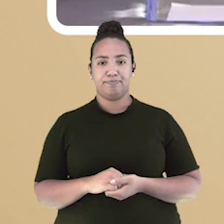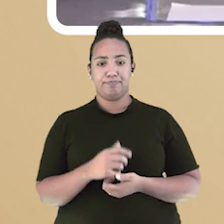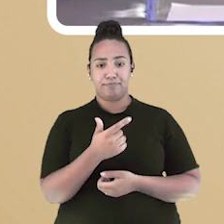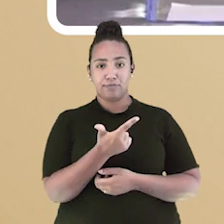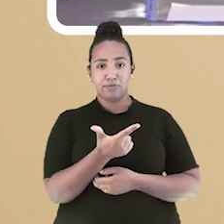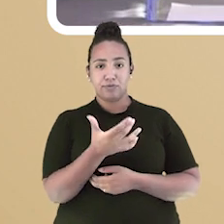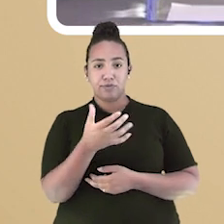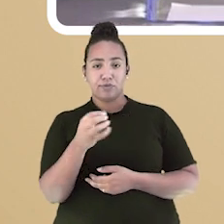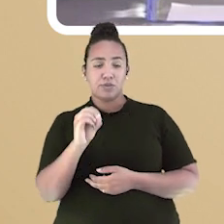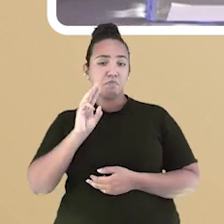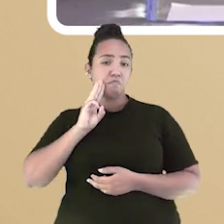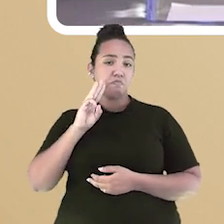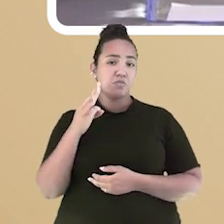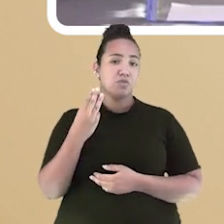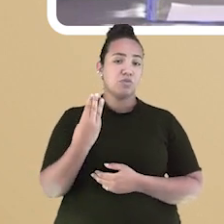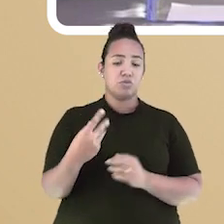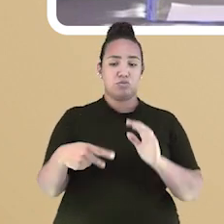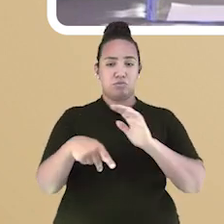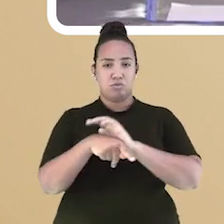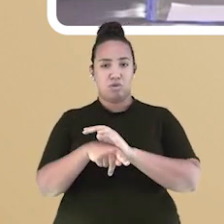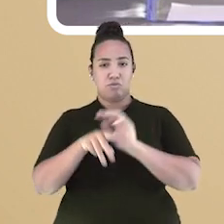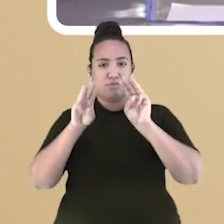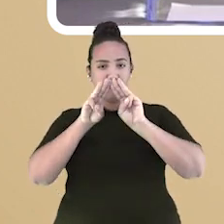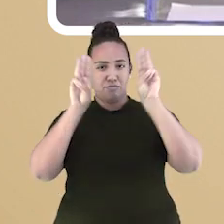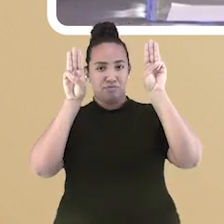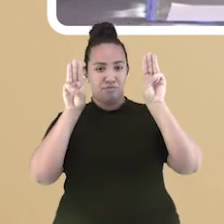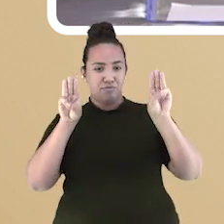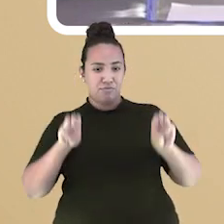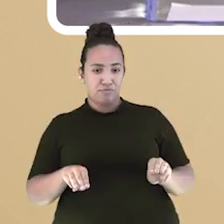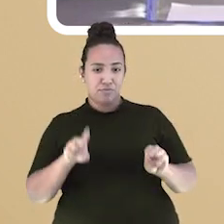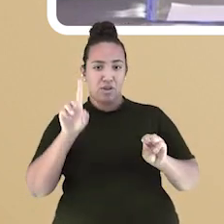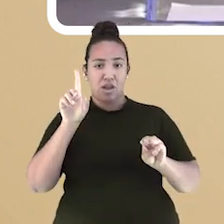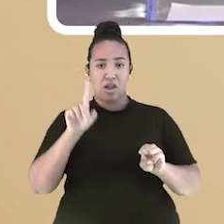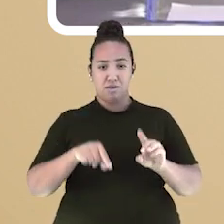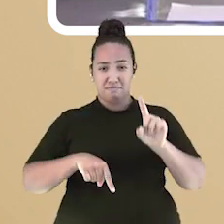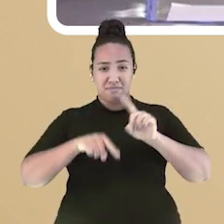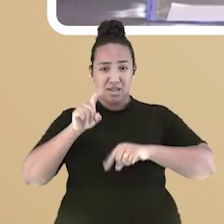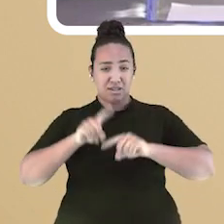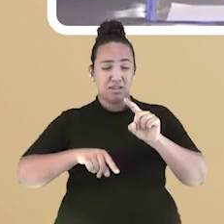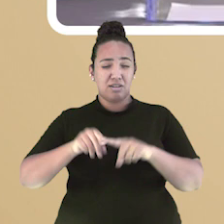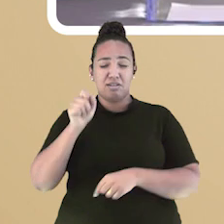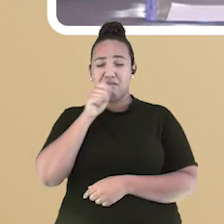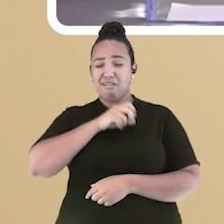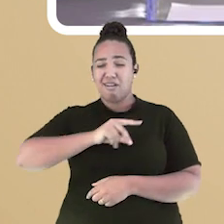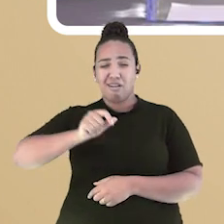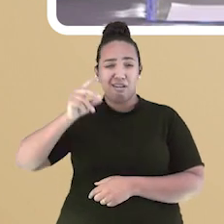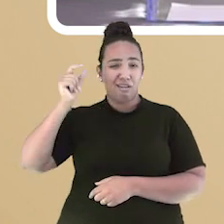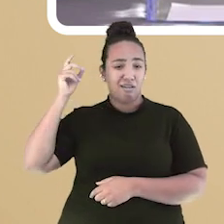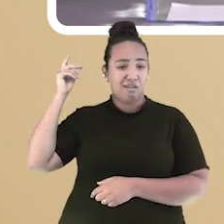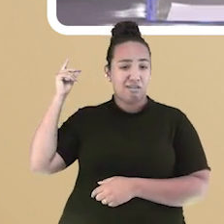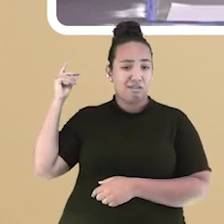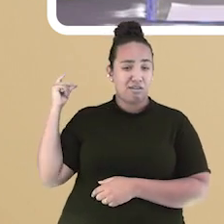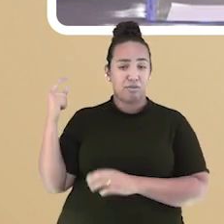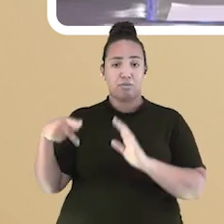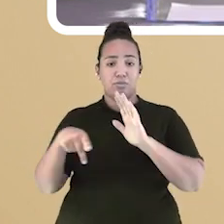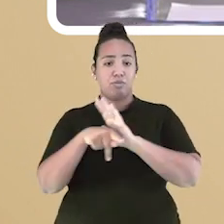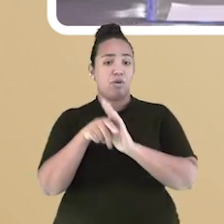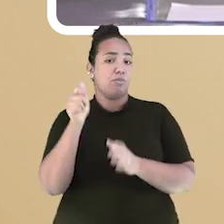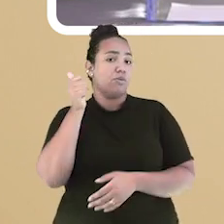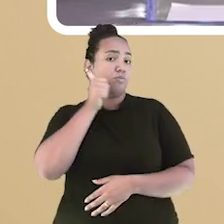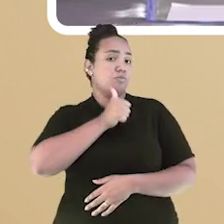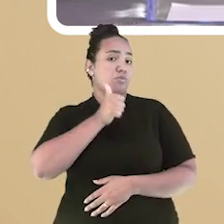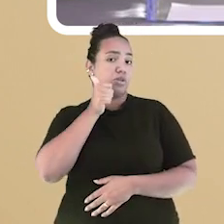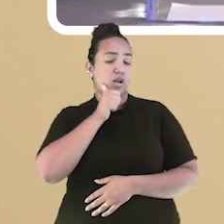milhões de itens que faziam parte do acervo do Museu Nacional era o fóssil humano mais antigo das Américas. O crânio de uma mulher chamada